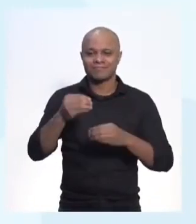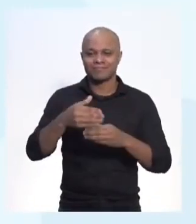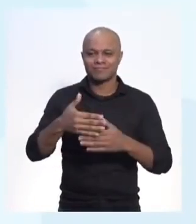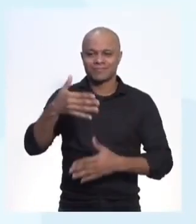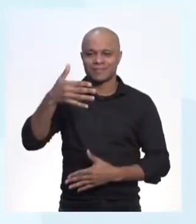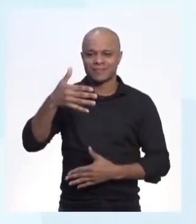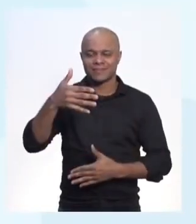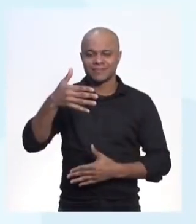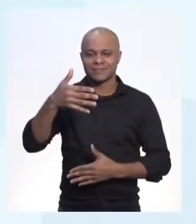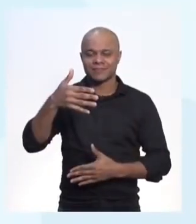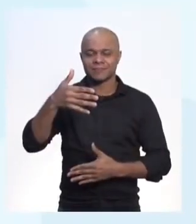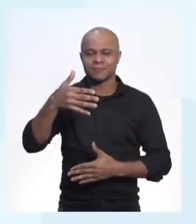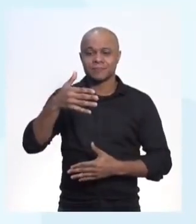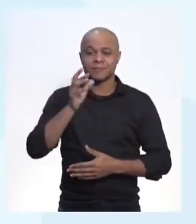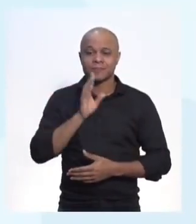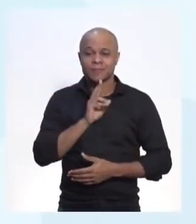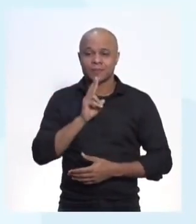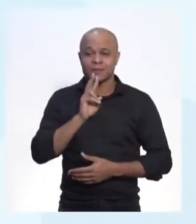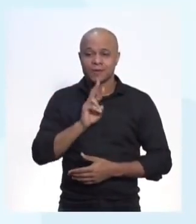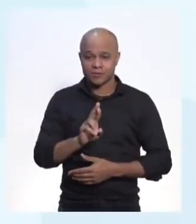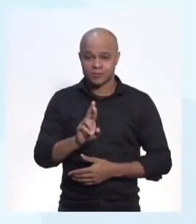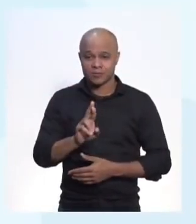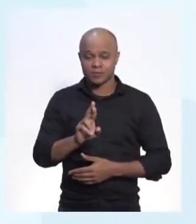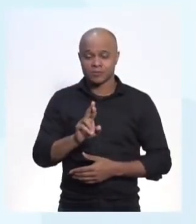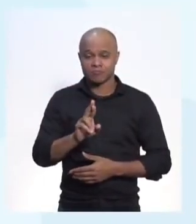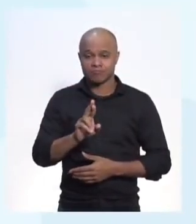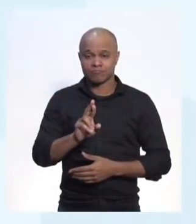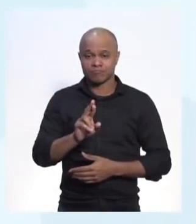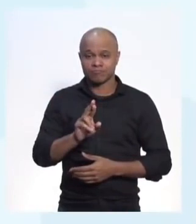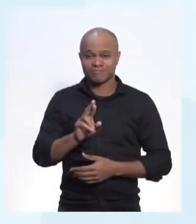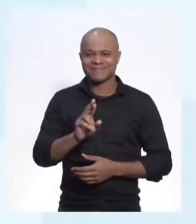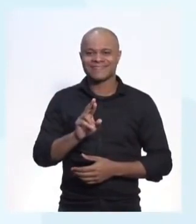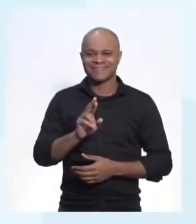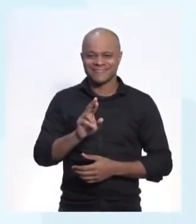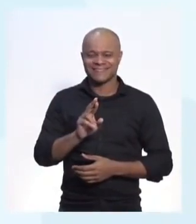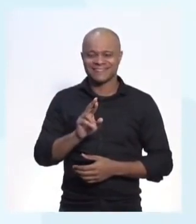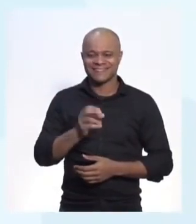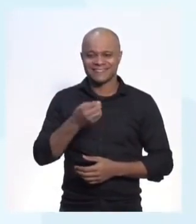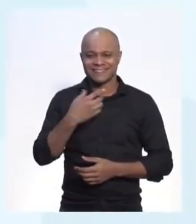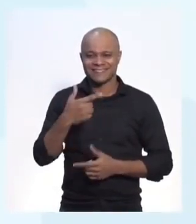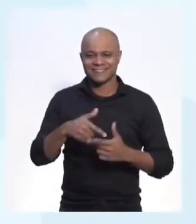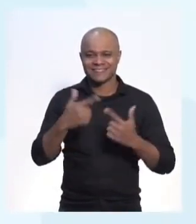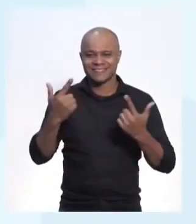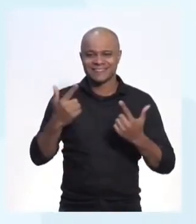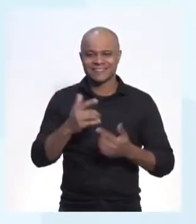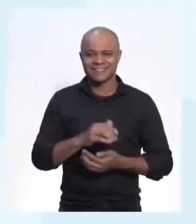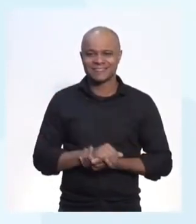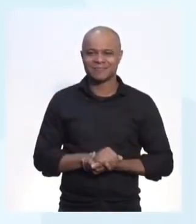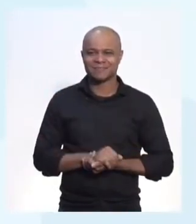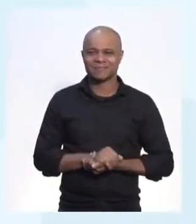ordenado. Menos 2 com o valor que deu, menos 1 com o valor que deu e assim por diante, tá bom? Boa sorte!